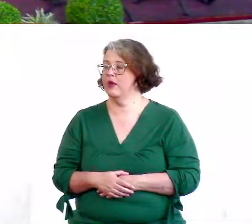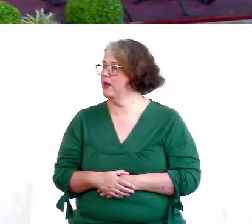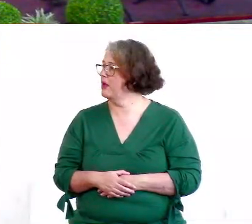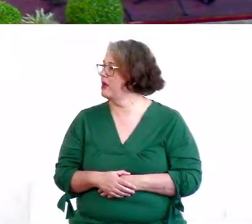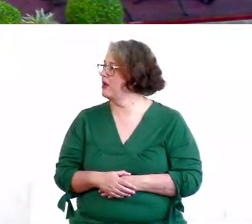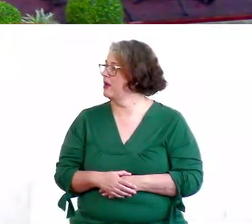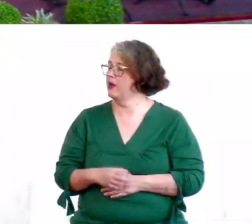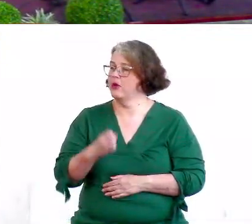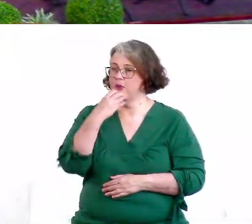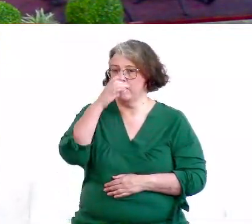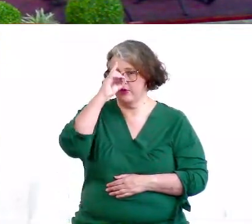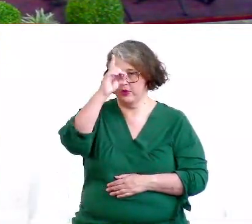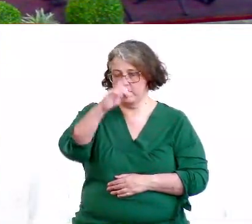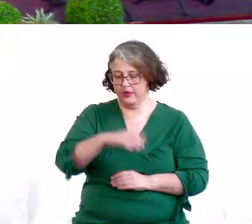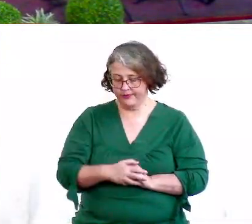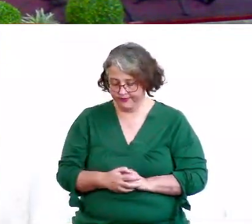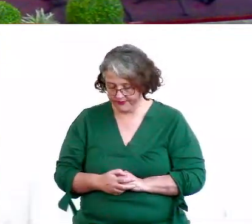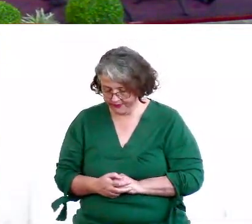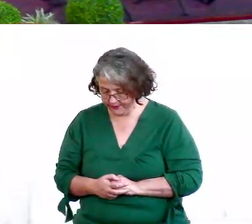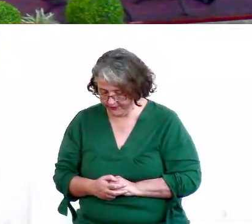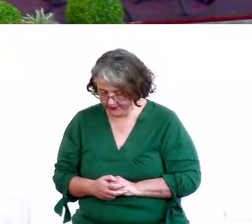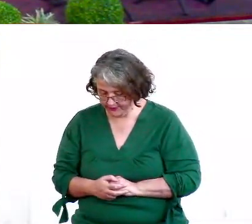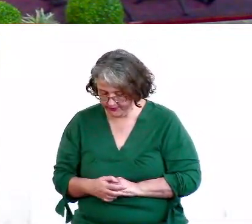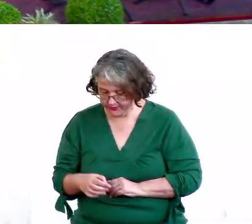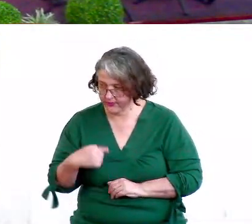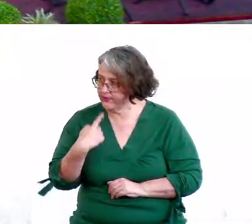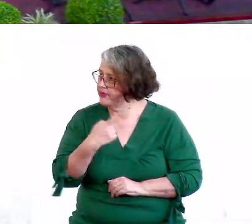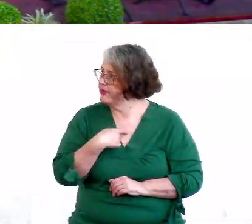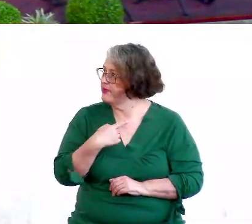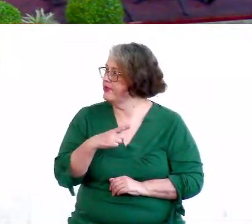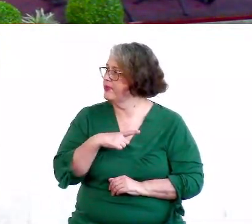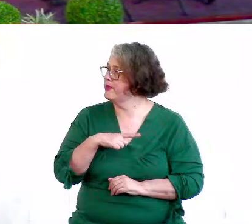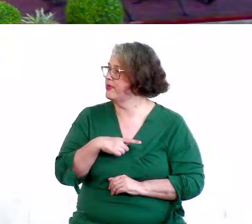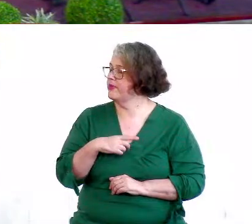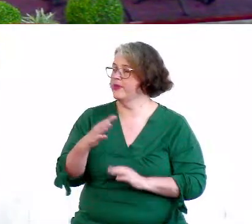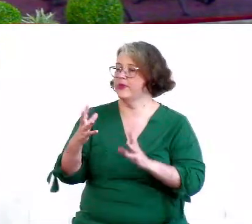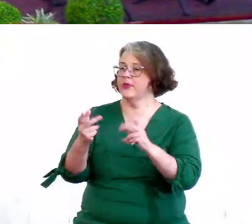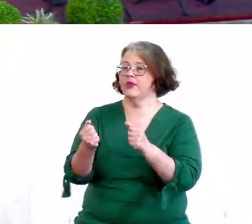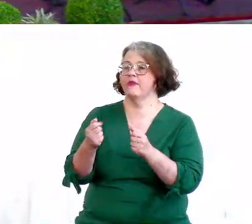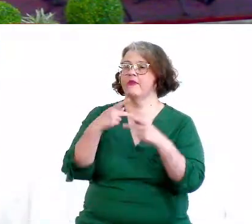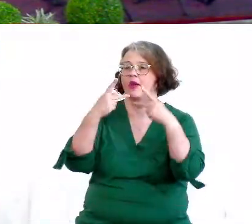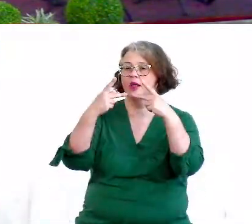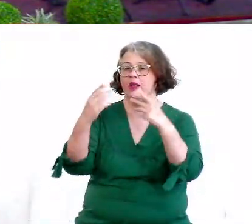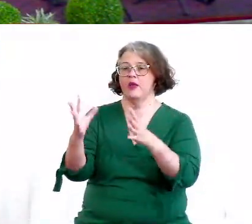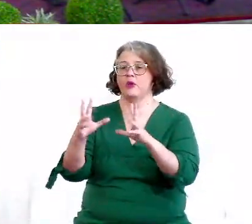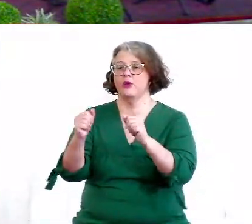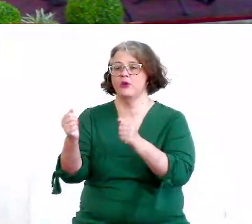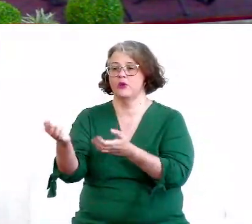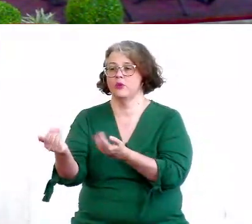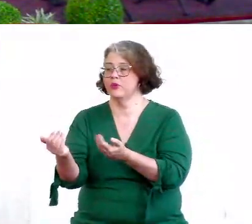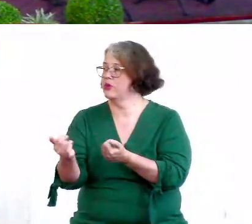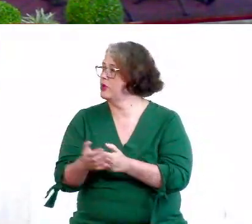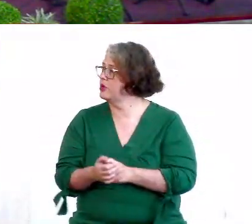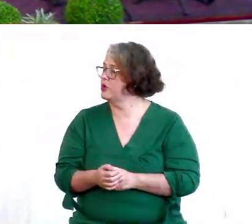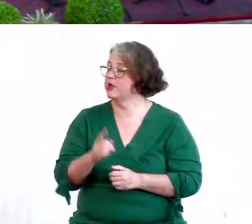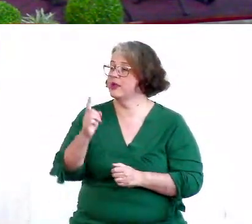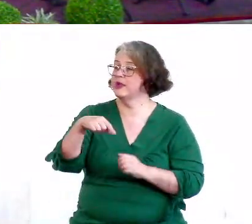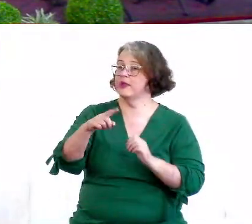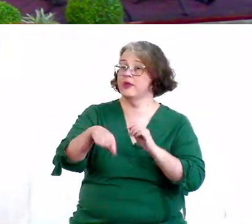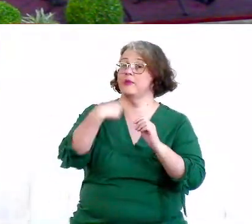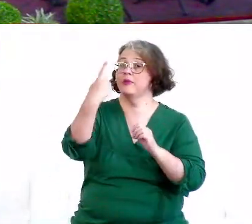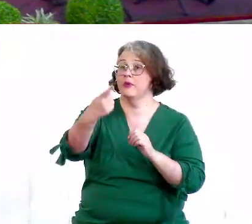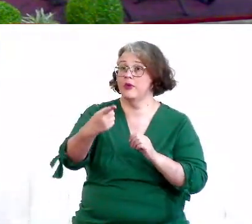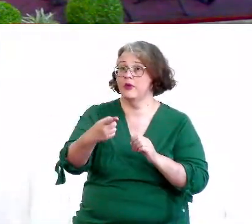Bom dia, irmãos. Nossa diretoria gostaria de convidar todos os jovens a participar da nossa próxima programação, que vai acontecer